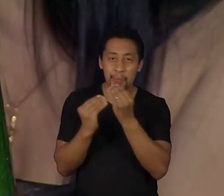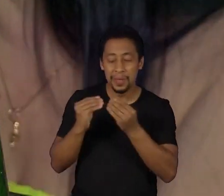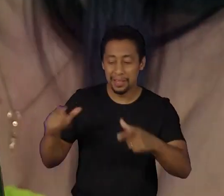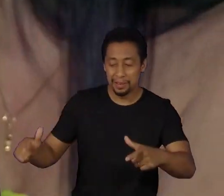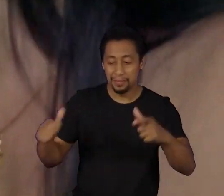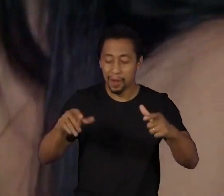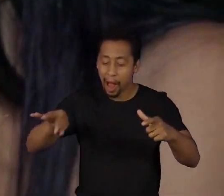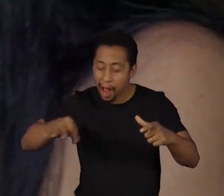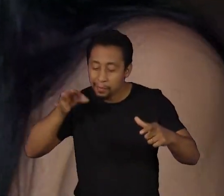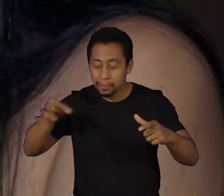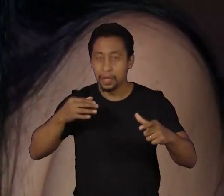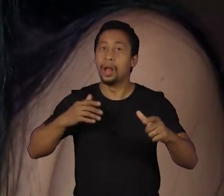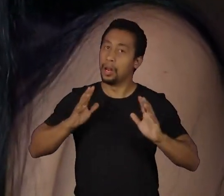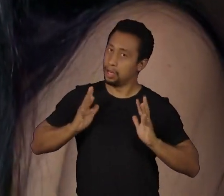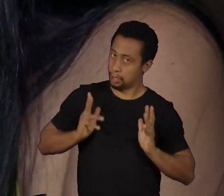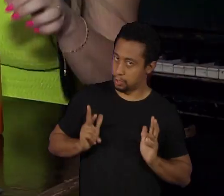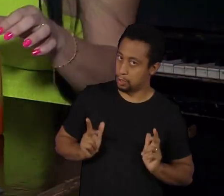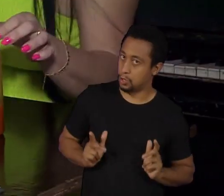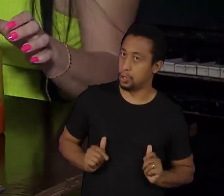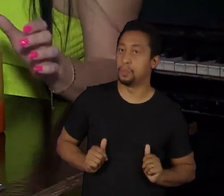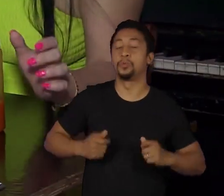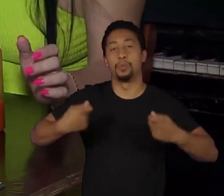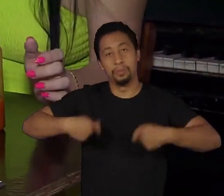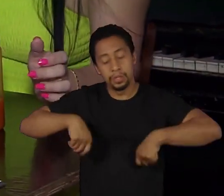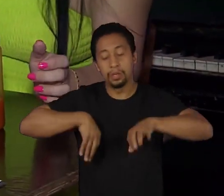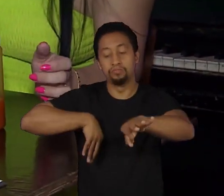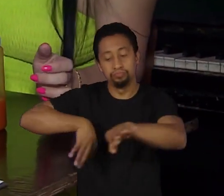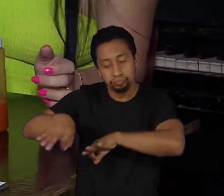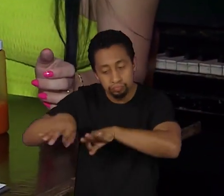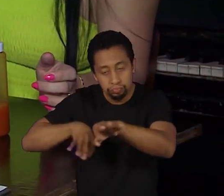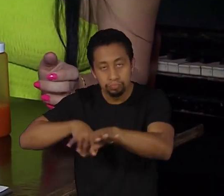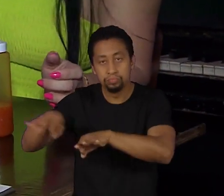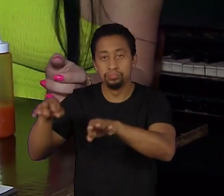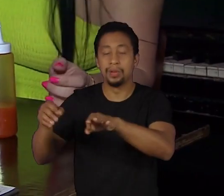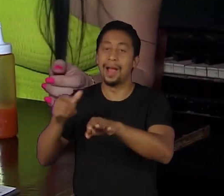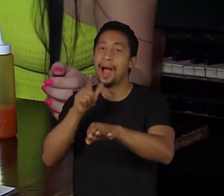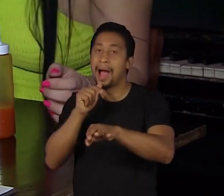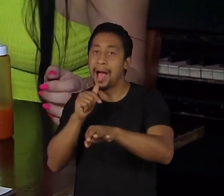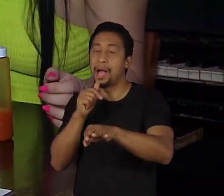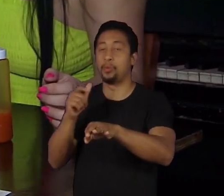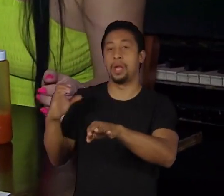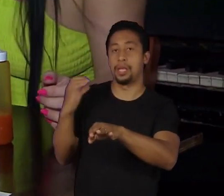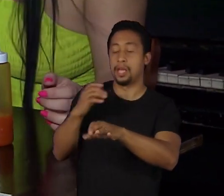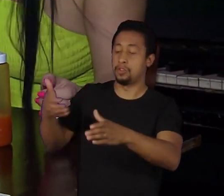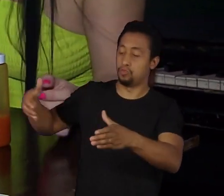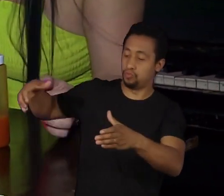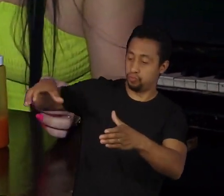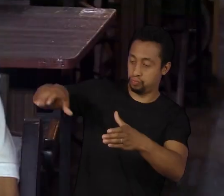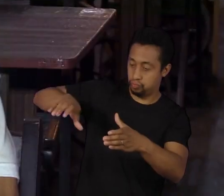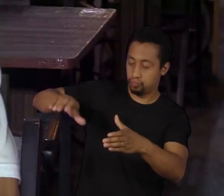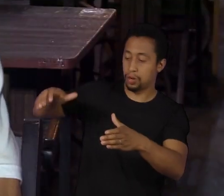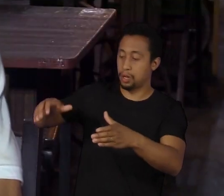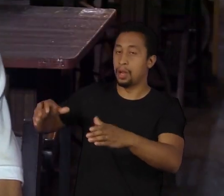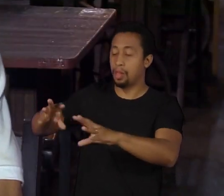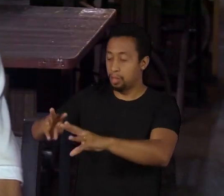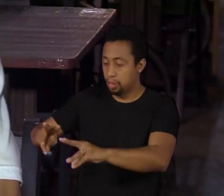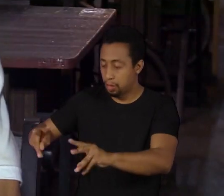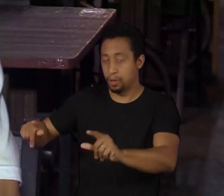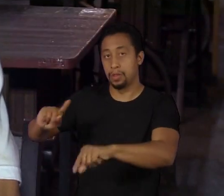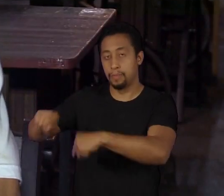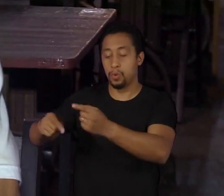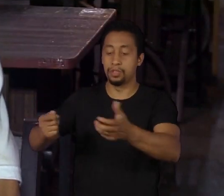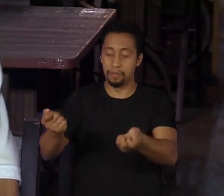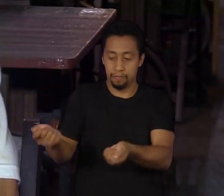limpeza, tem que escaldar, tem que depois fritar, é até chegar à mesa. Tipinha seria o